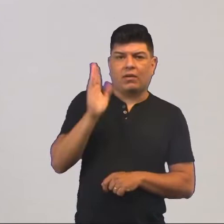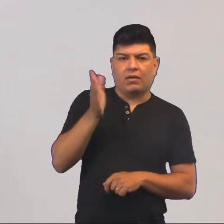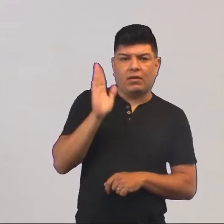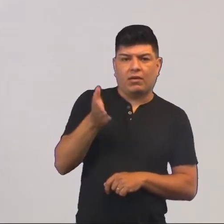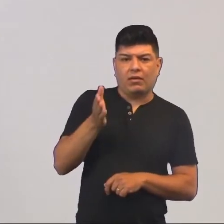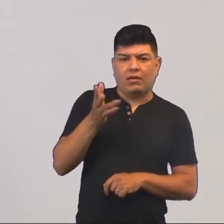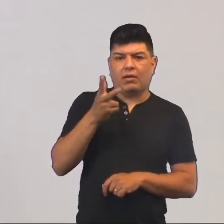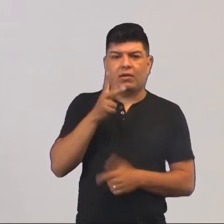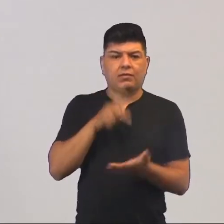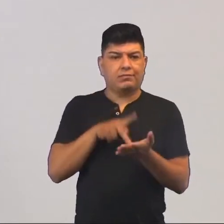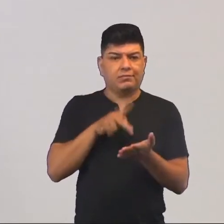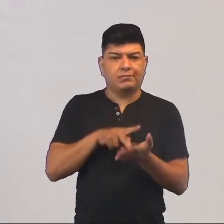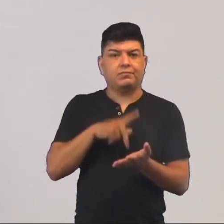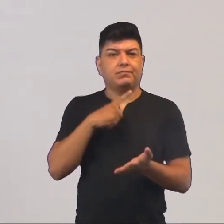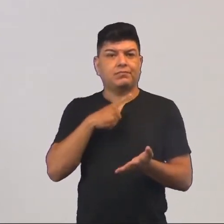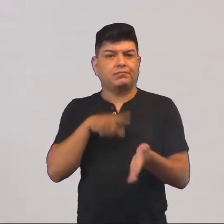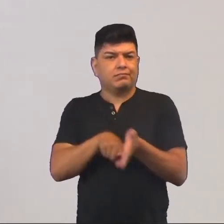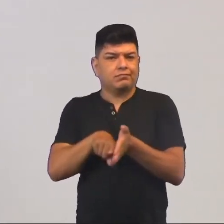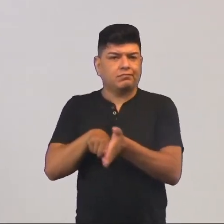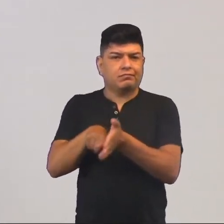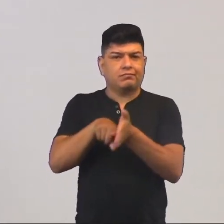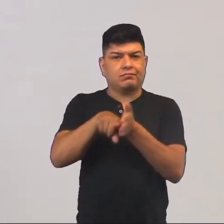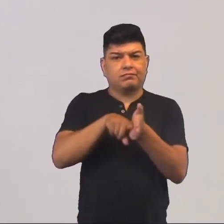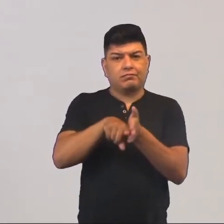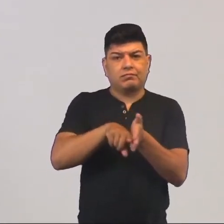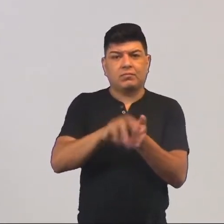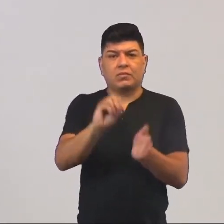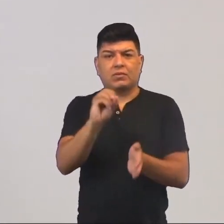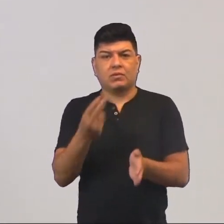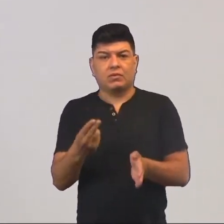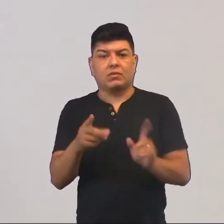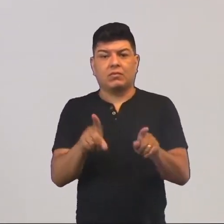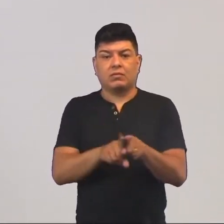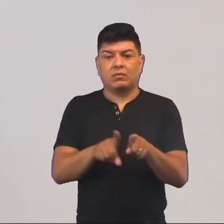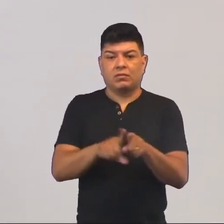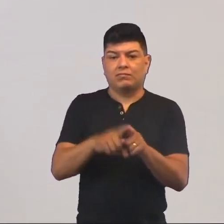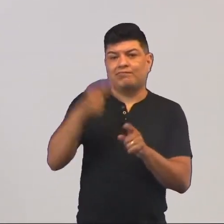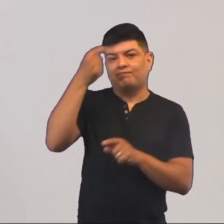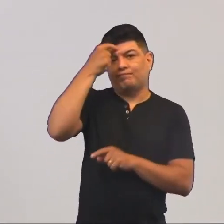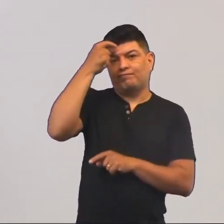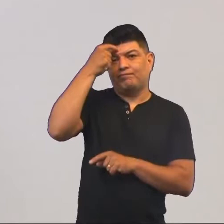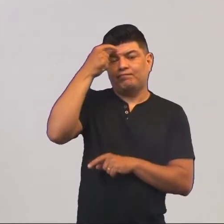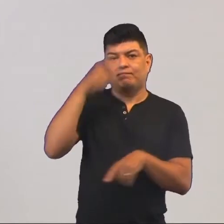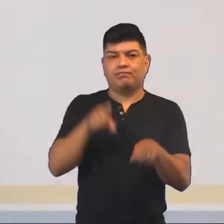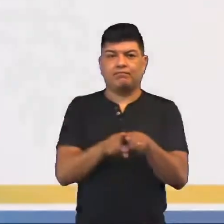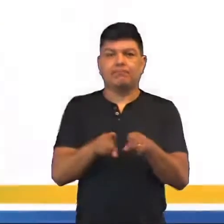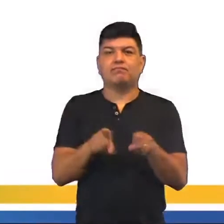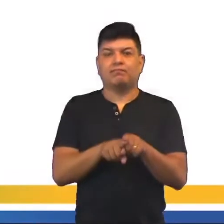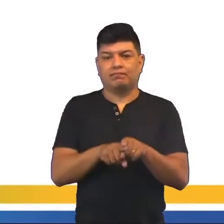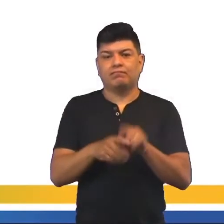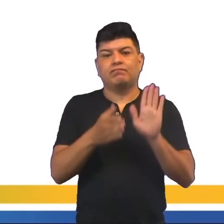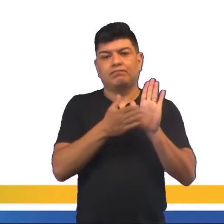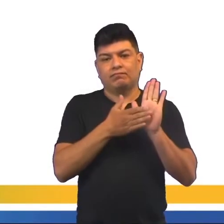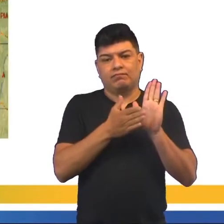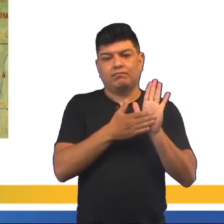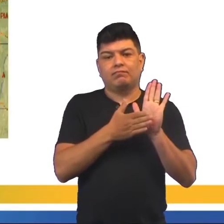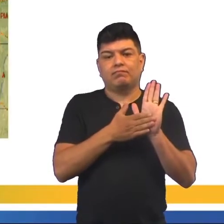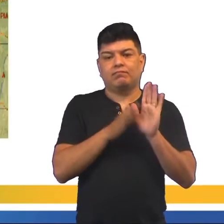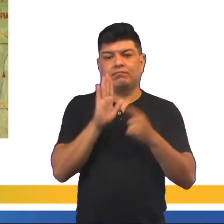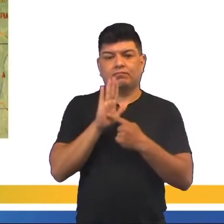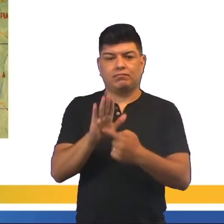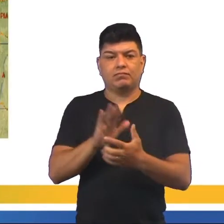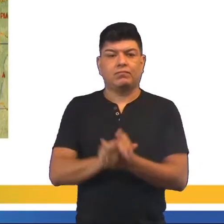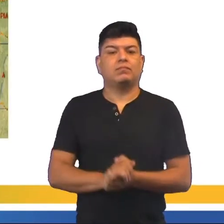ouvi, realmente existe, vou pesquisar, ou talvez você até tenha memorizado com isso a proposta que vai ser para